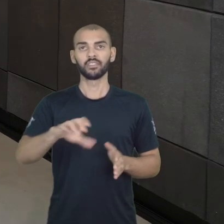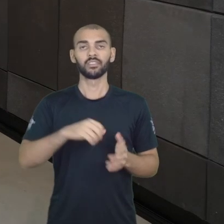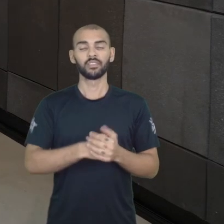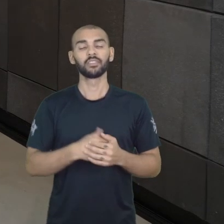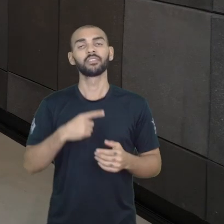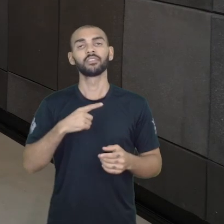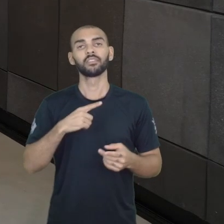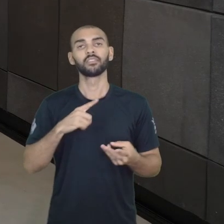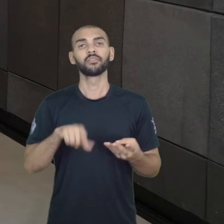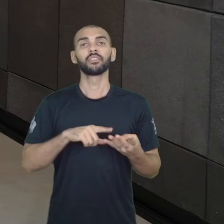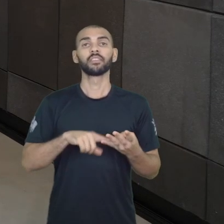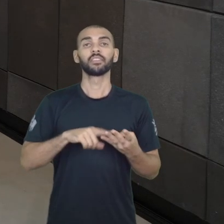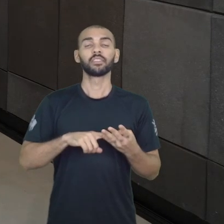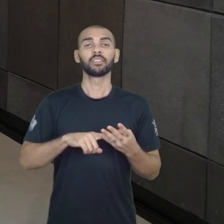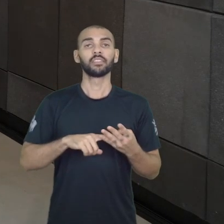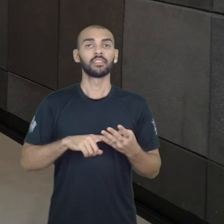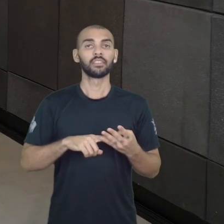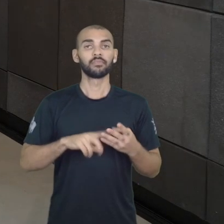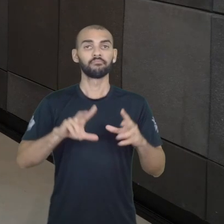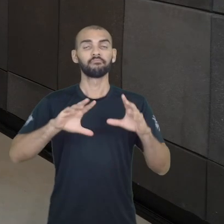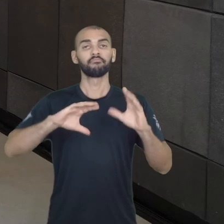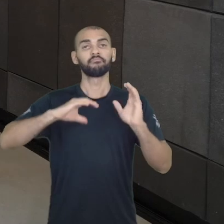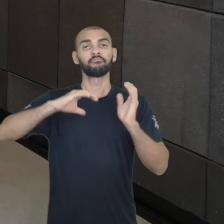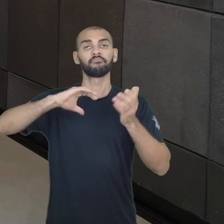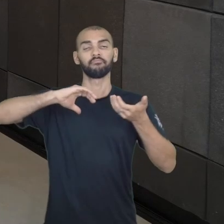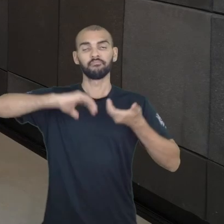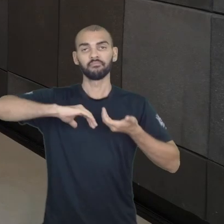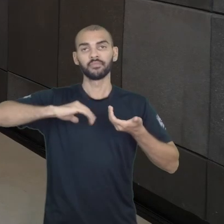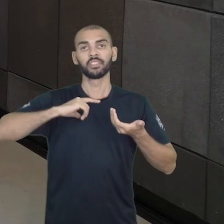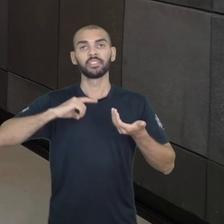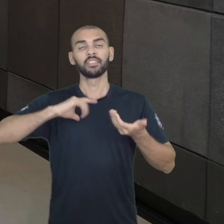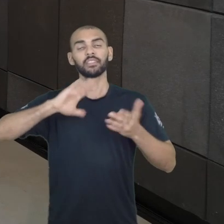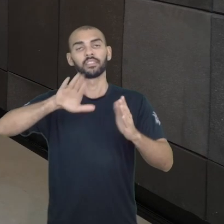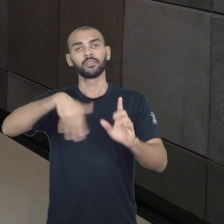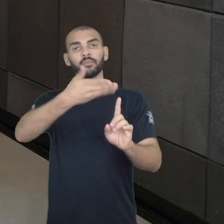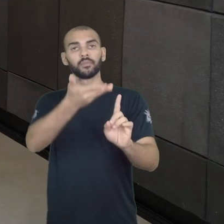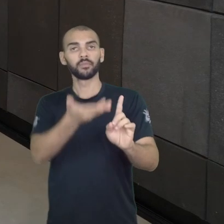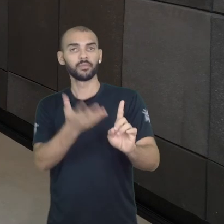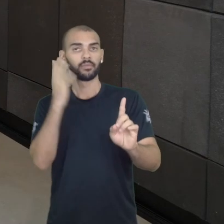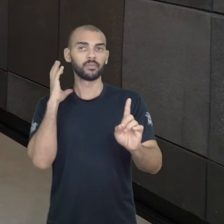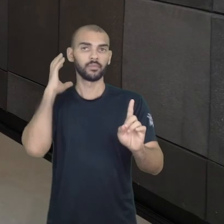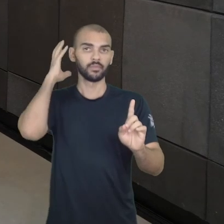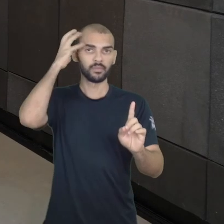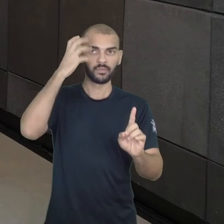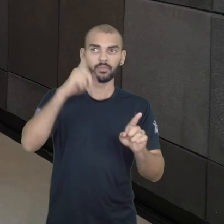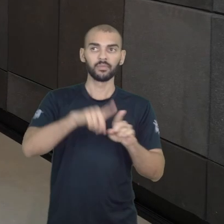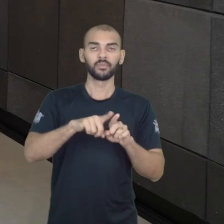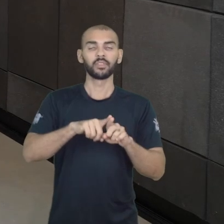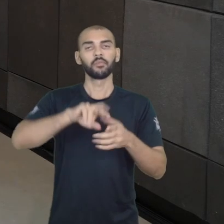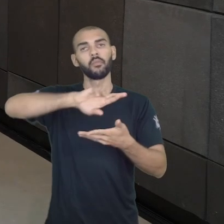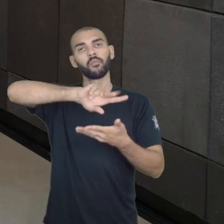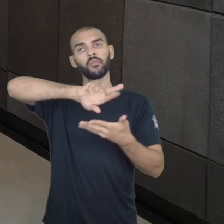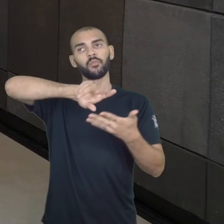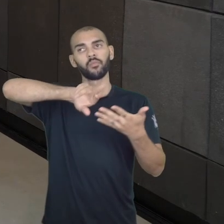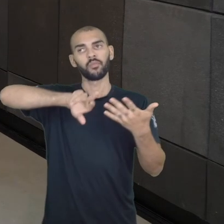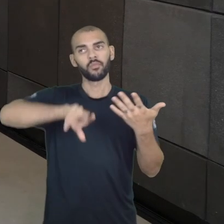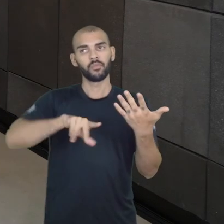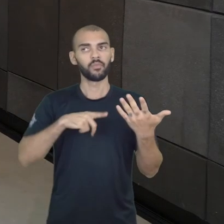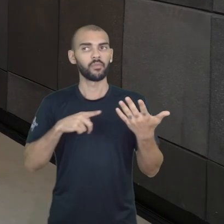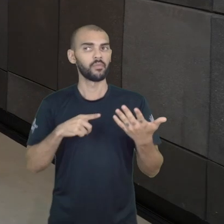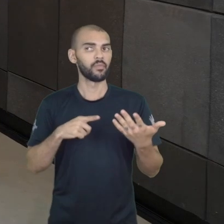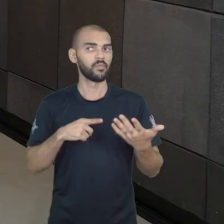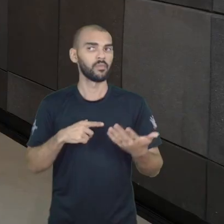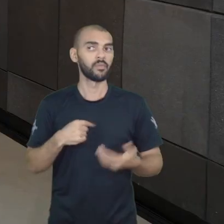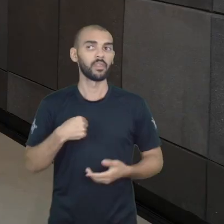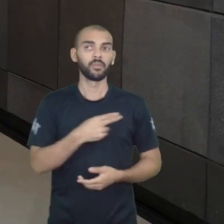Deputados homenageia Marielle Franco. Lula recebe o presidente da França e renegociação de dívidas atinge o maior nível em 12